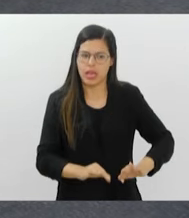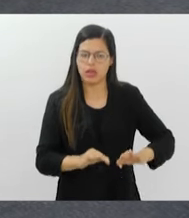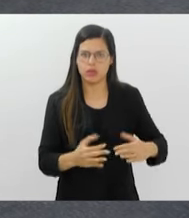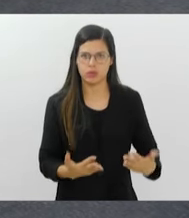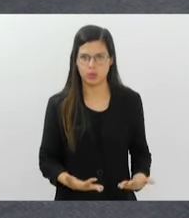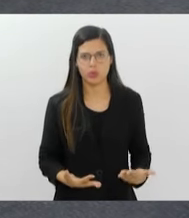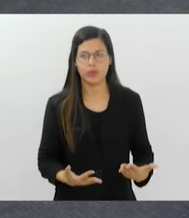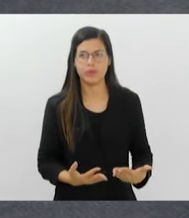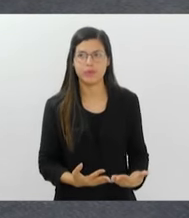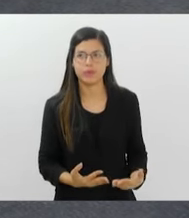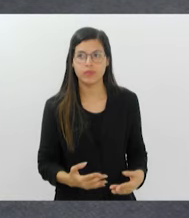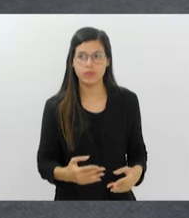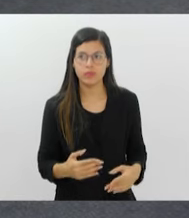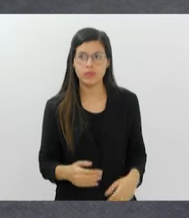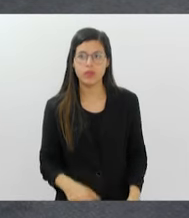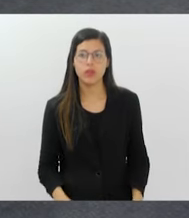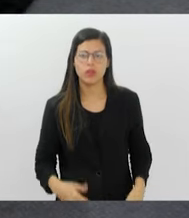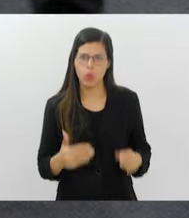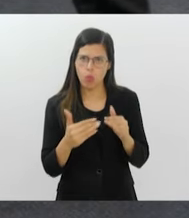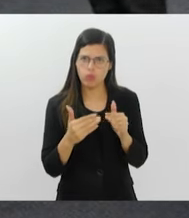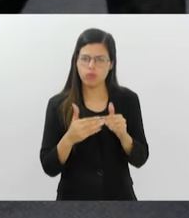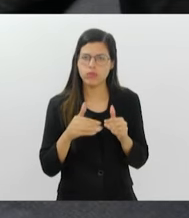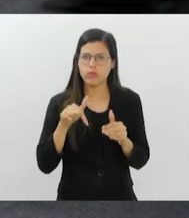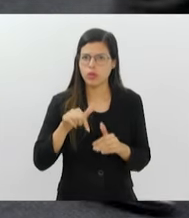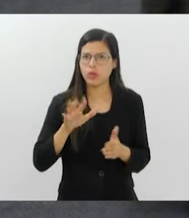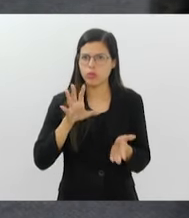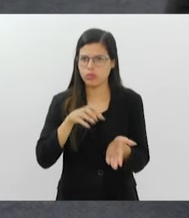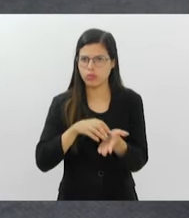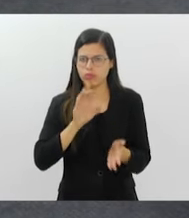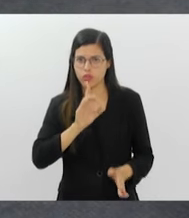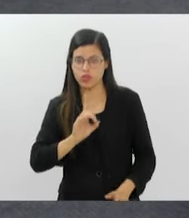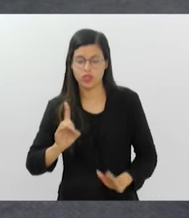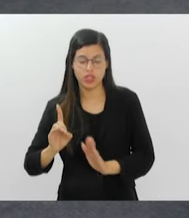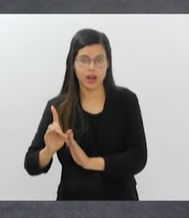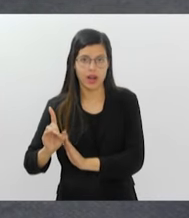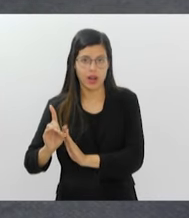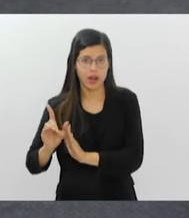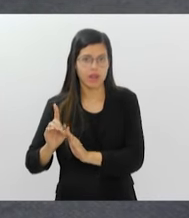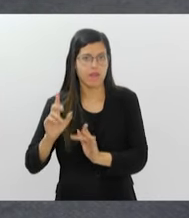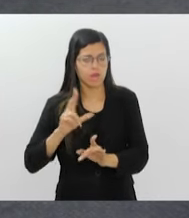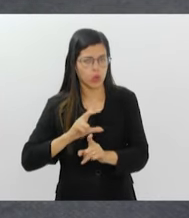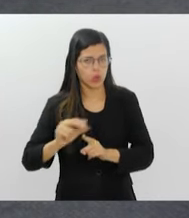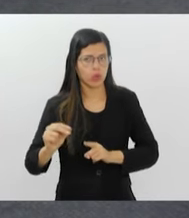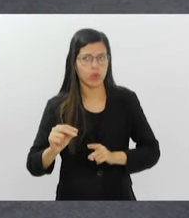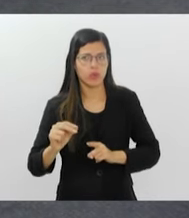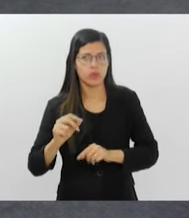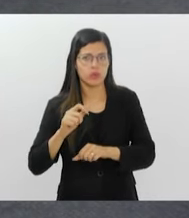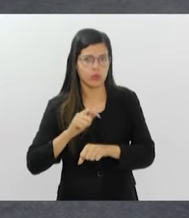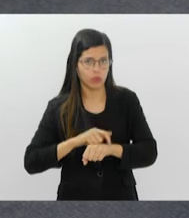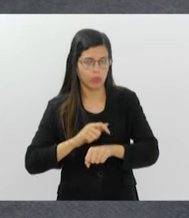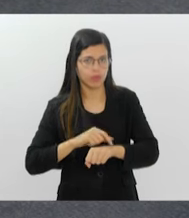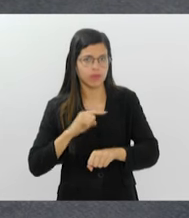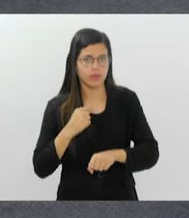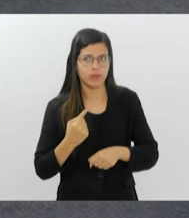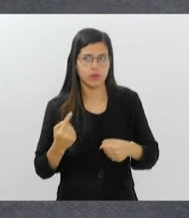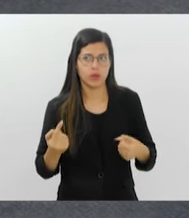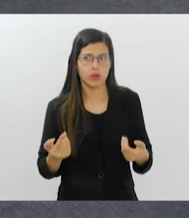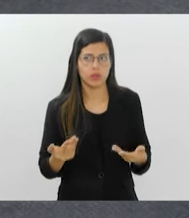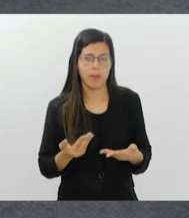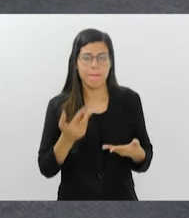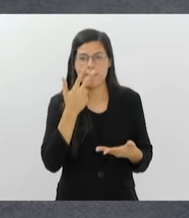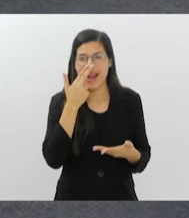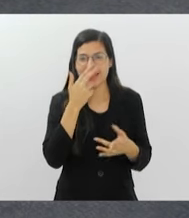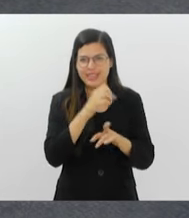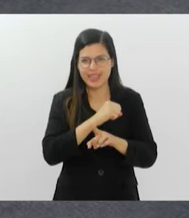grande centrão sai vitorioso do processo. No momento em que nós estamos com uma sociedade